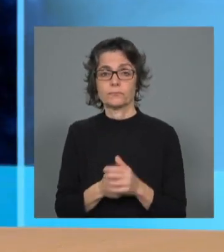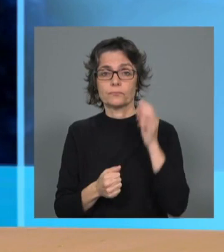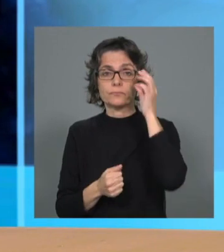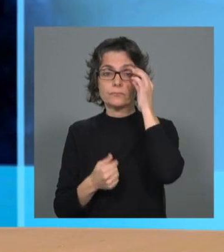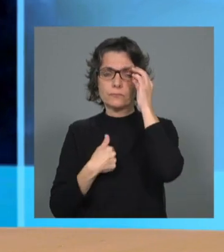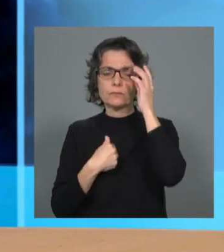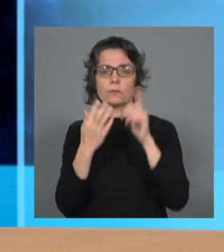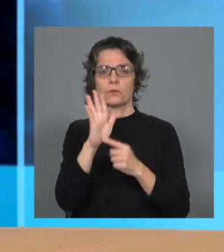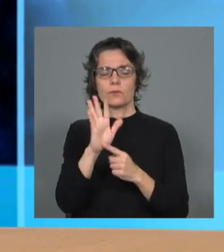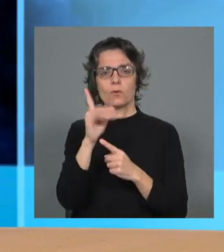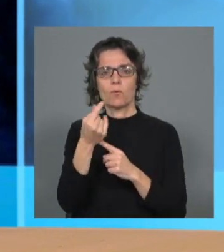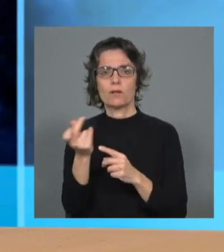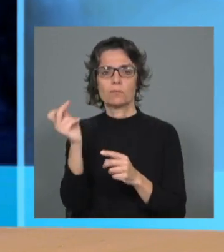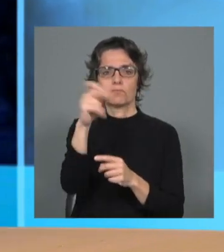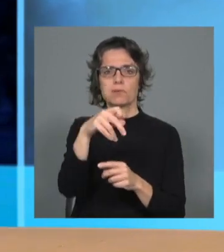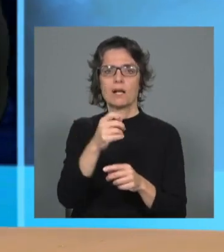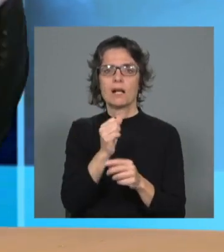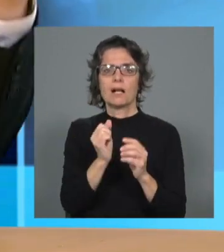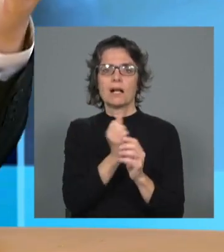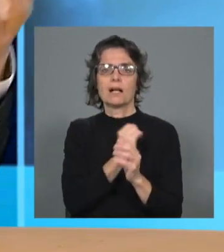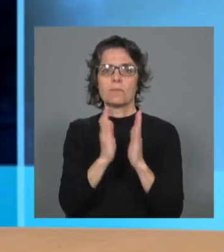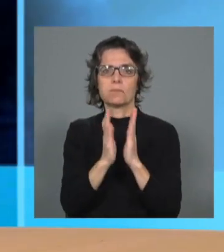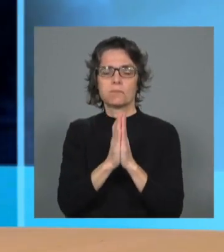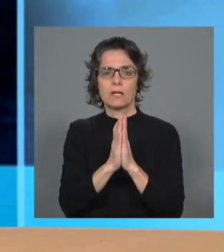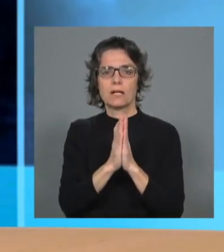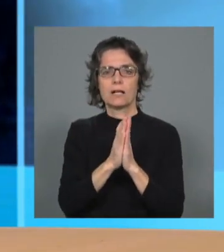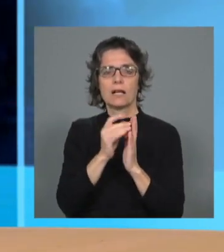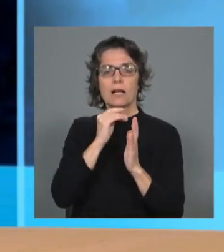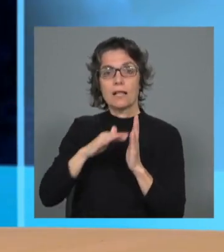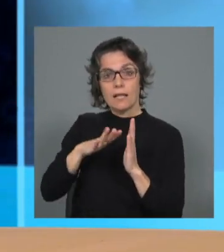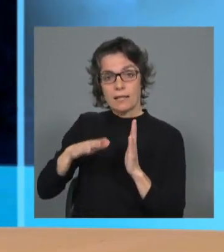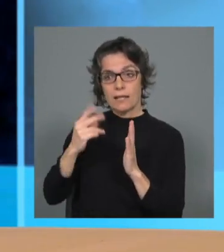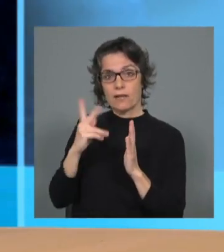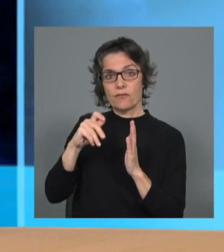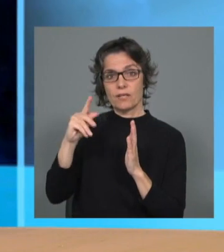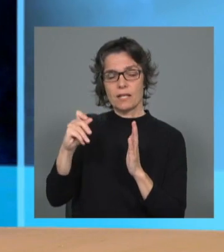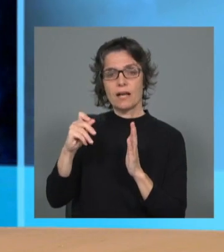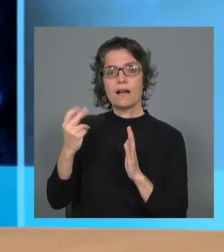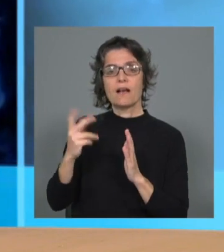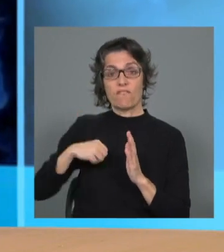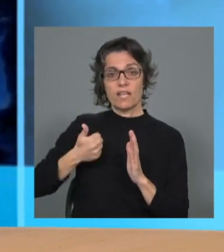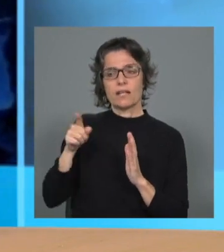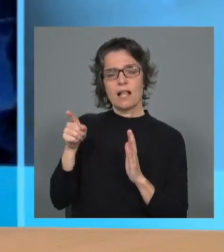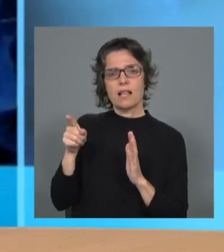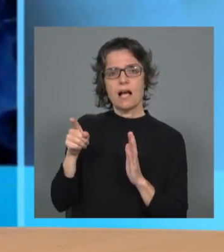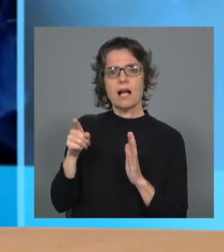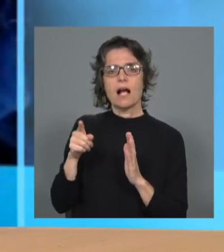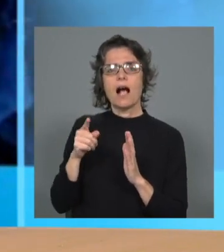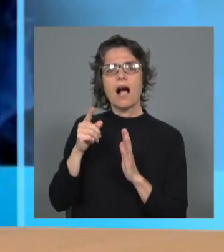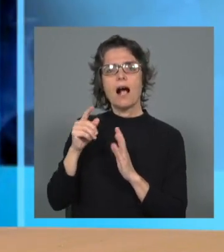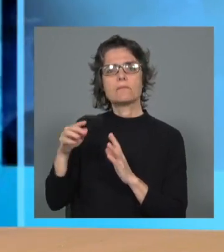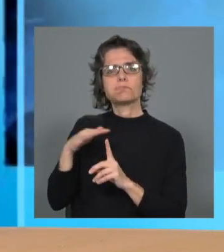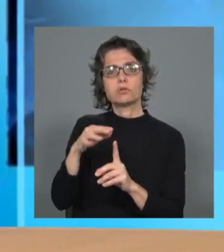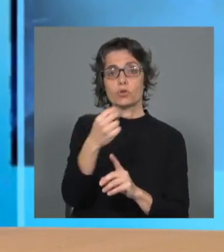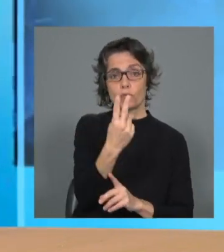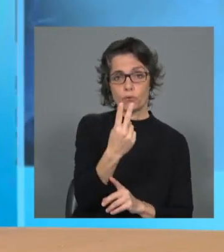notei quando cheguei às minhas paróquias, por exemplo, na minha terra de Vila Verde, num concelho enorme, só há 2 procissões dos Passos do Senhor. eu em Mora tenho